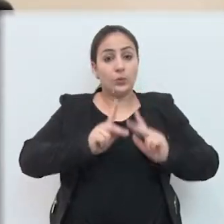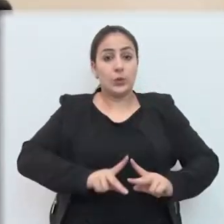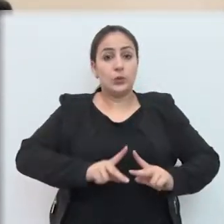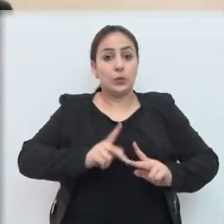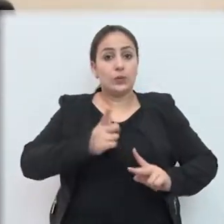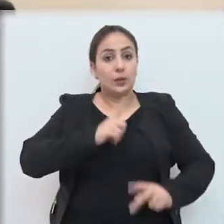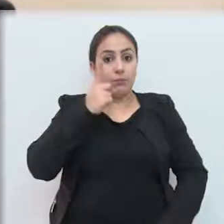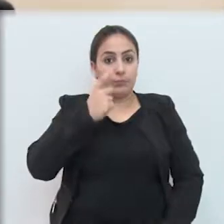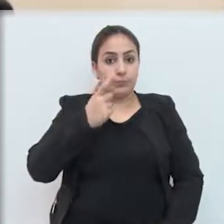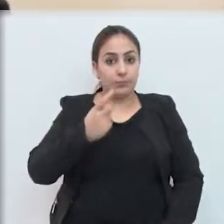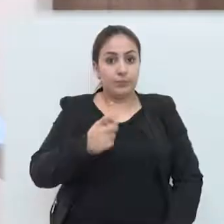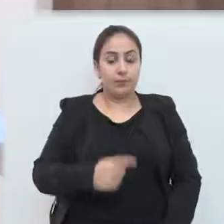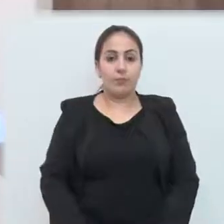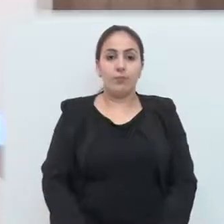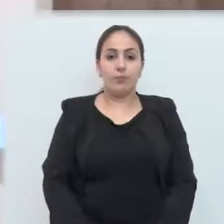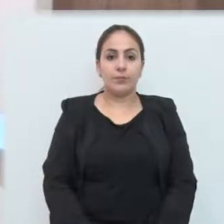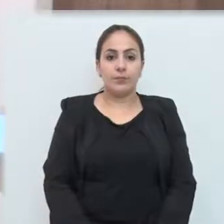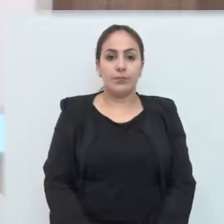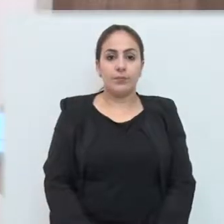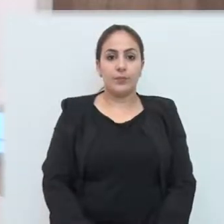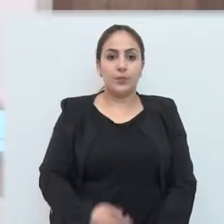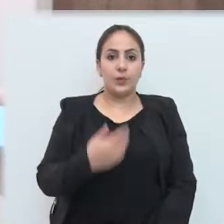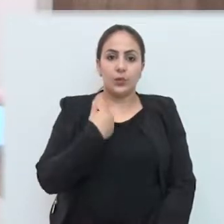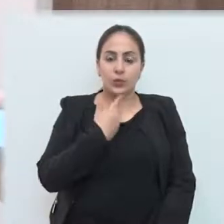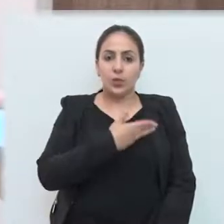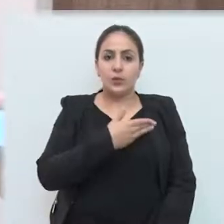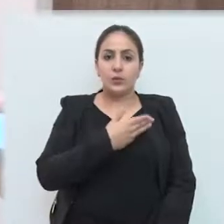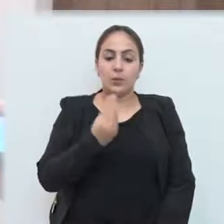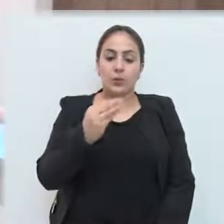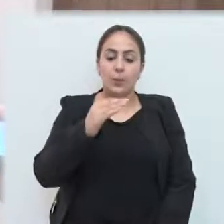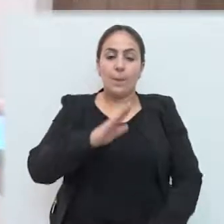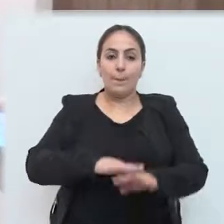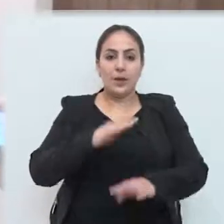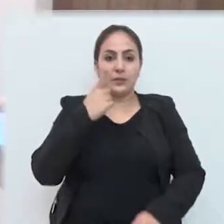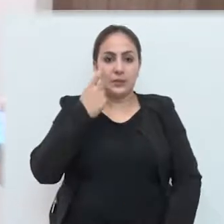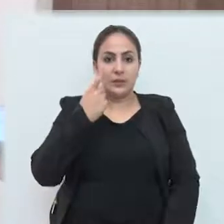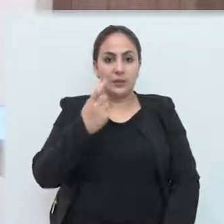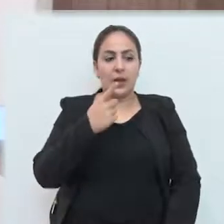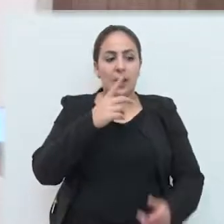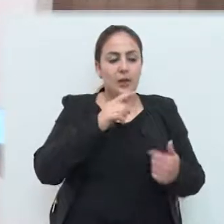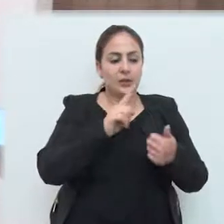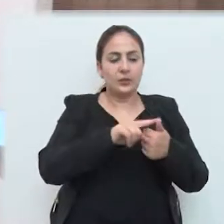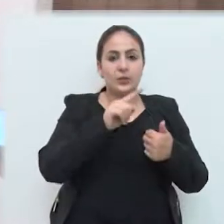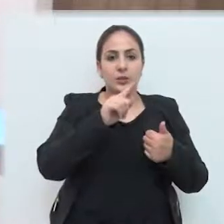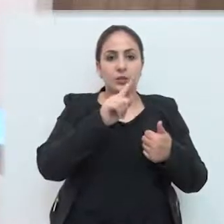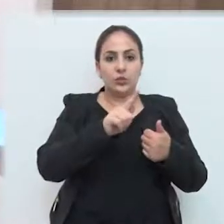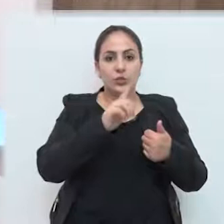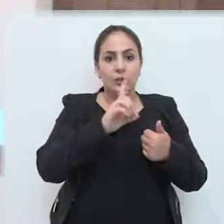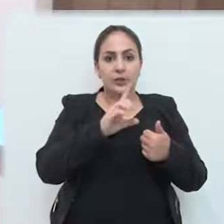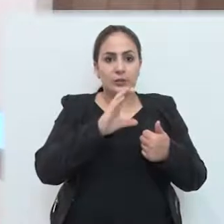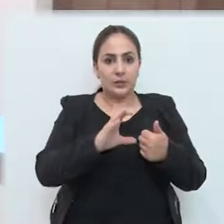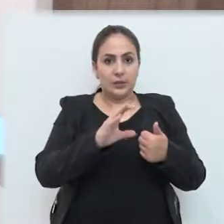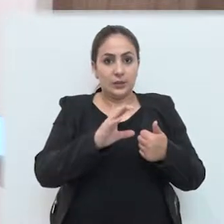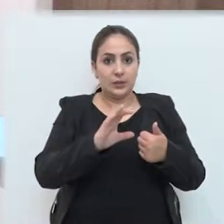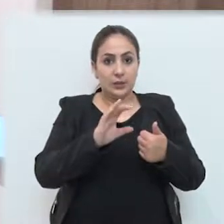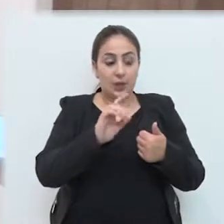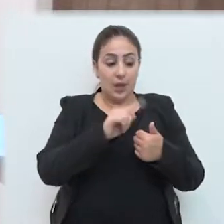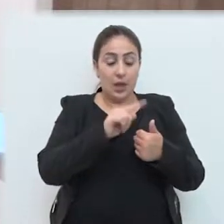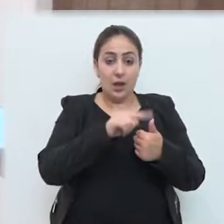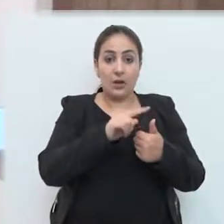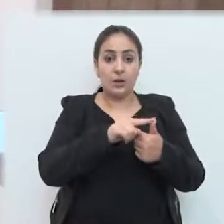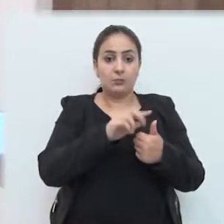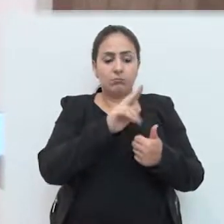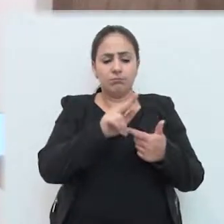possíveis investidores. Quando nós apresentamos aqui outros interessados, no caso a empresa GDC, dias atrás, era tão somente uma